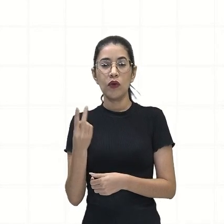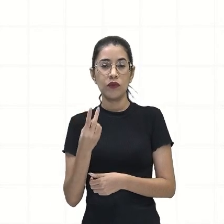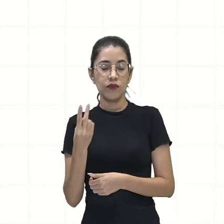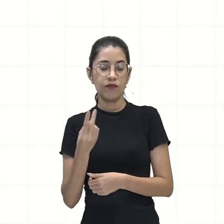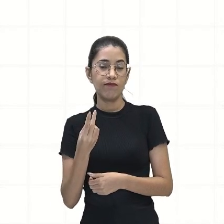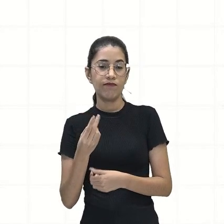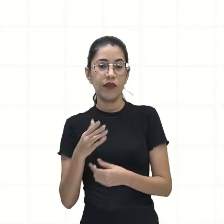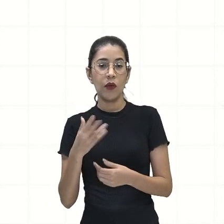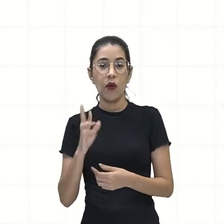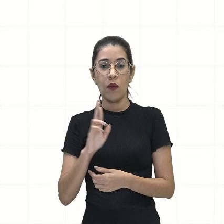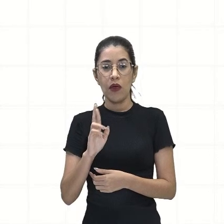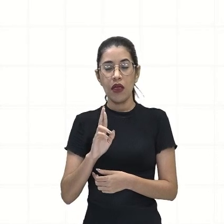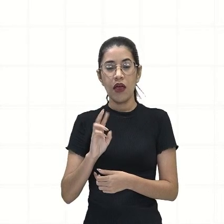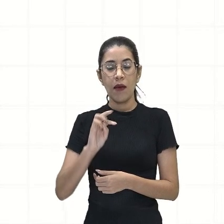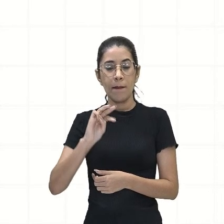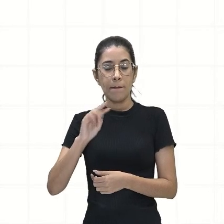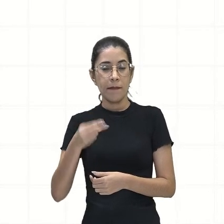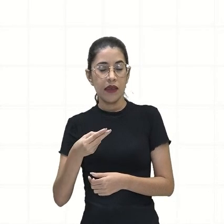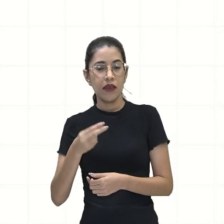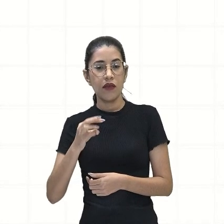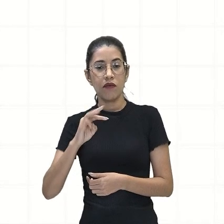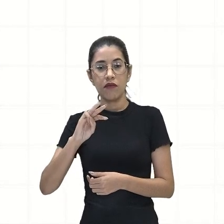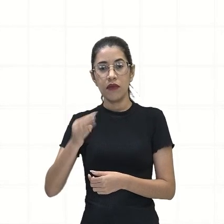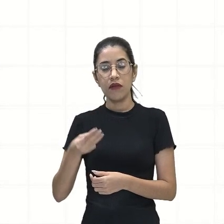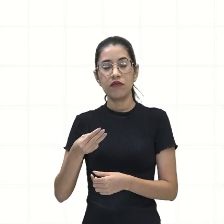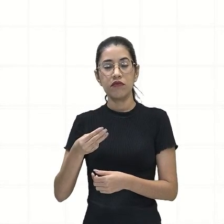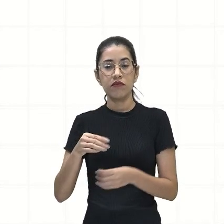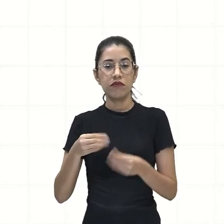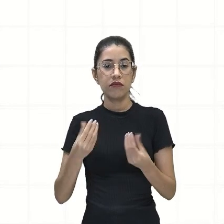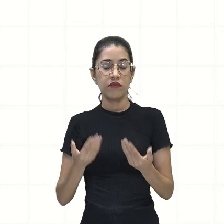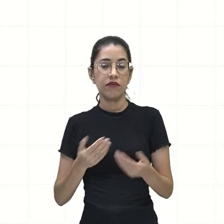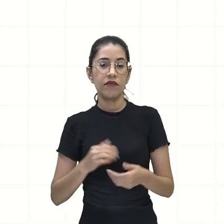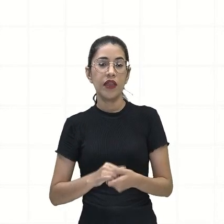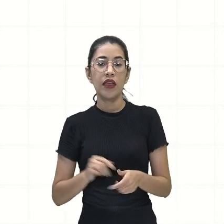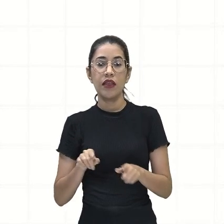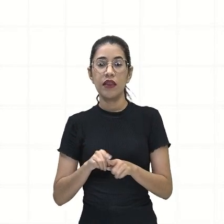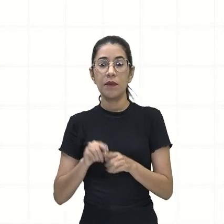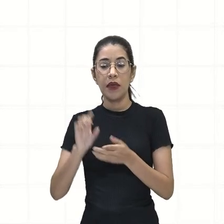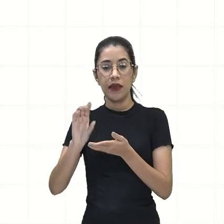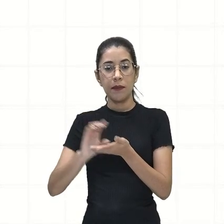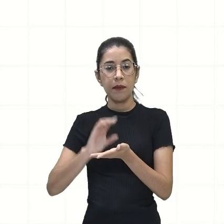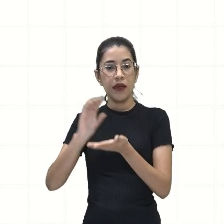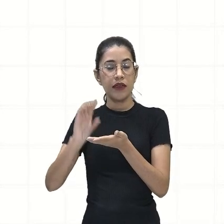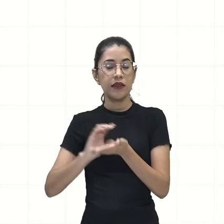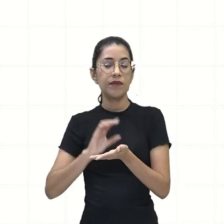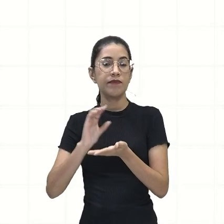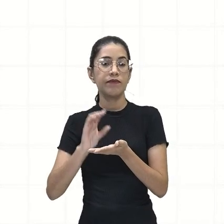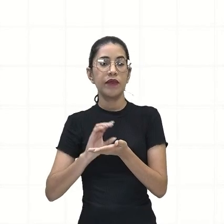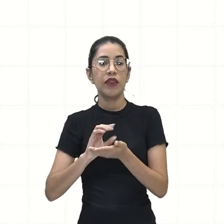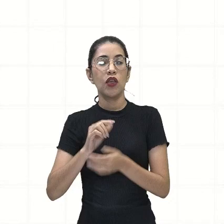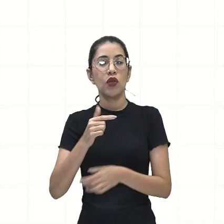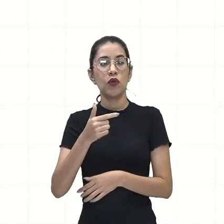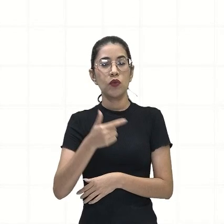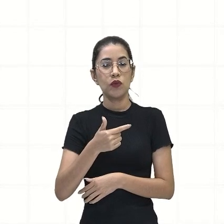utilizada. E a necessidade de financiamento externo é em torno de